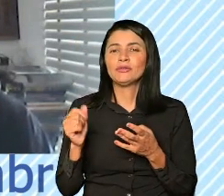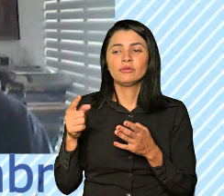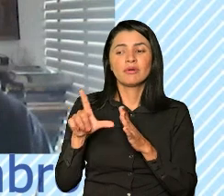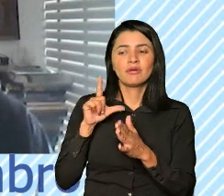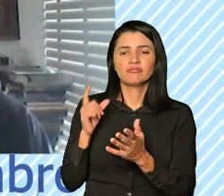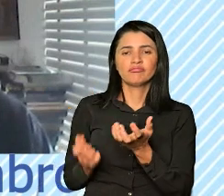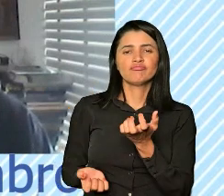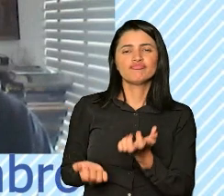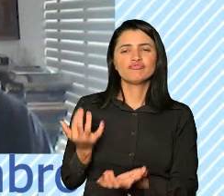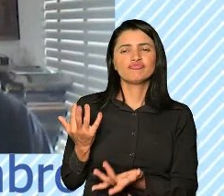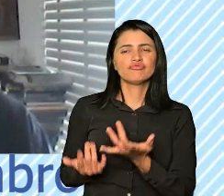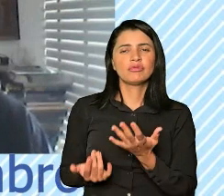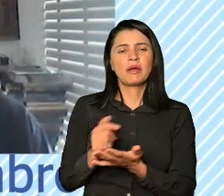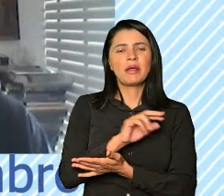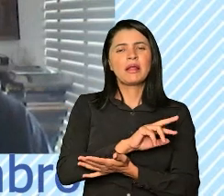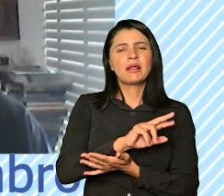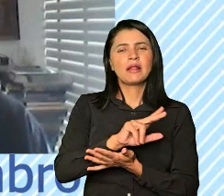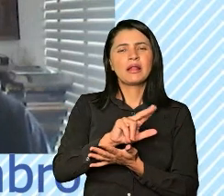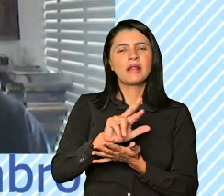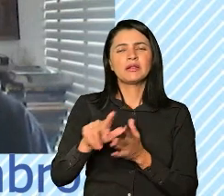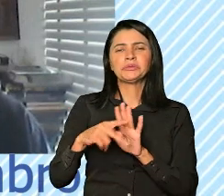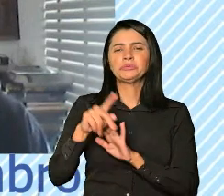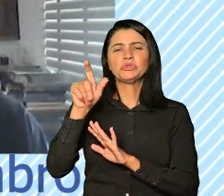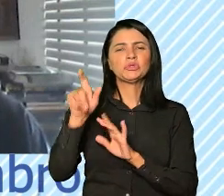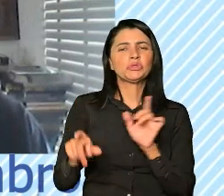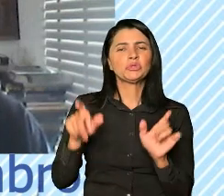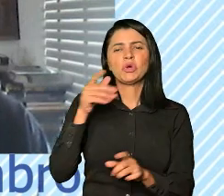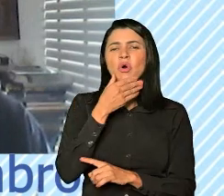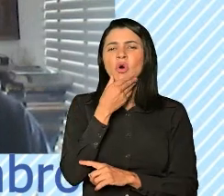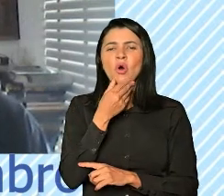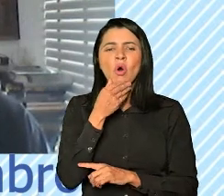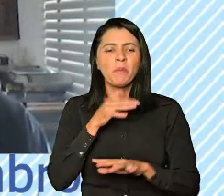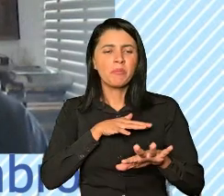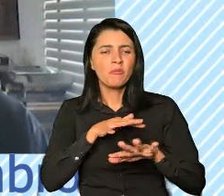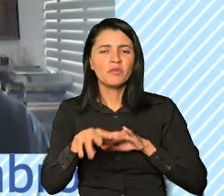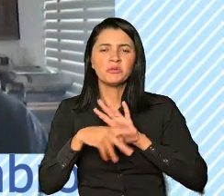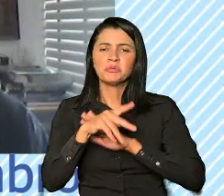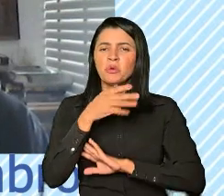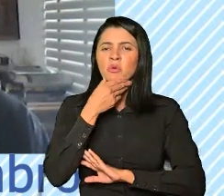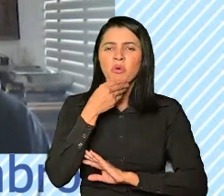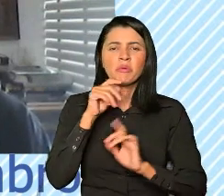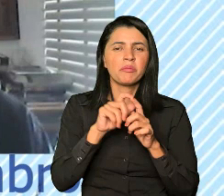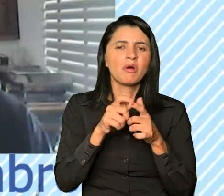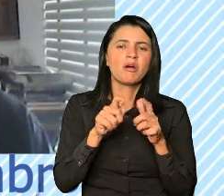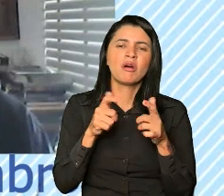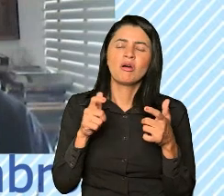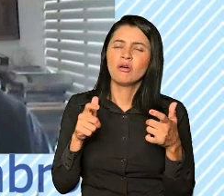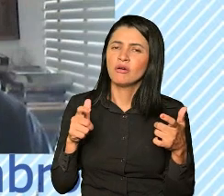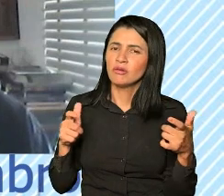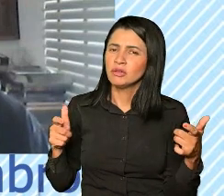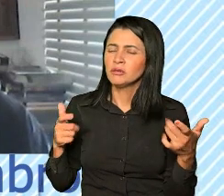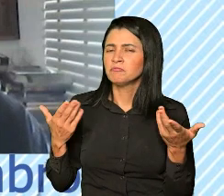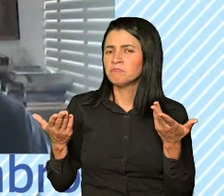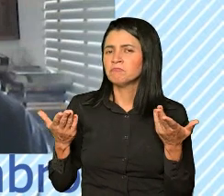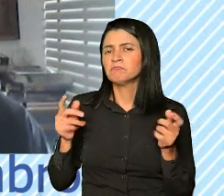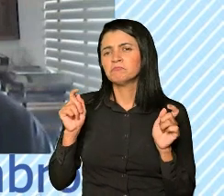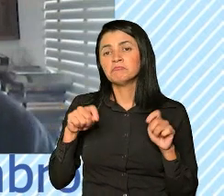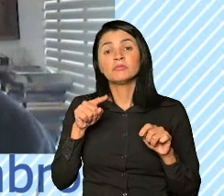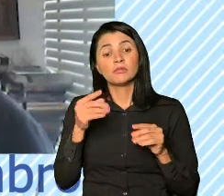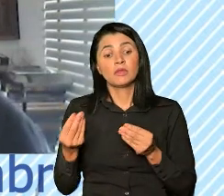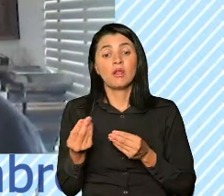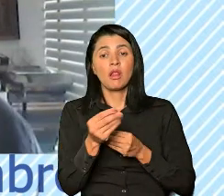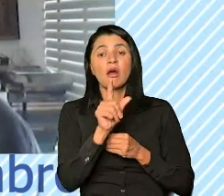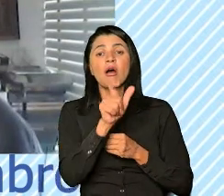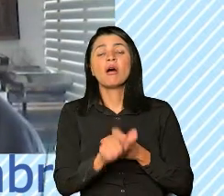incendiado. São figuras predominantemente masculinas, são movimentos predominantemente masculinos, por assim dizer, e que estão postos ali